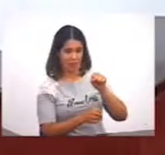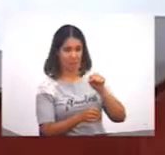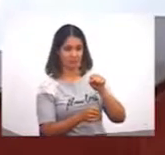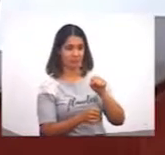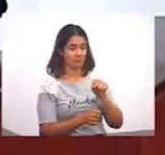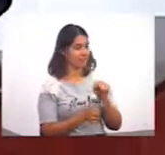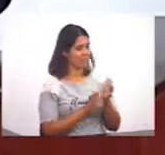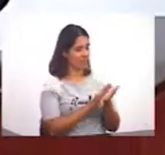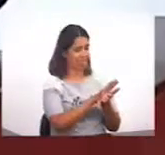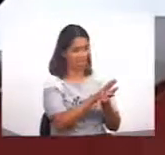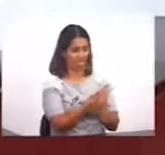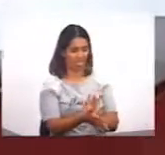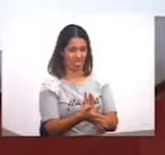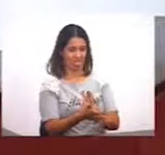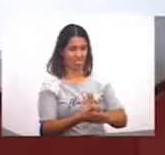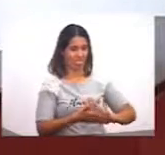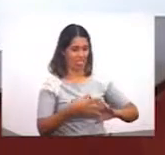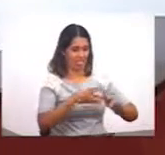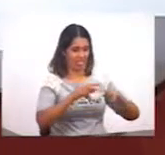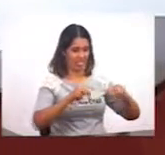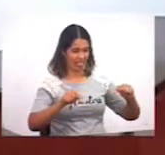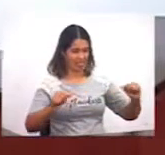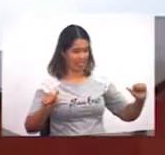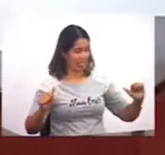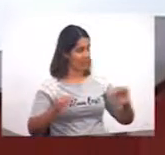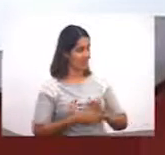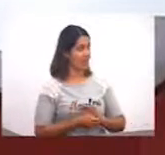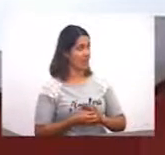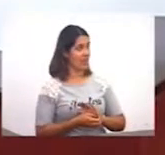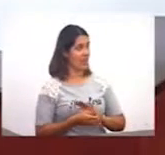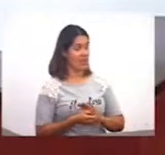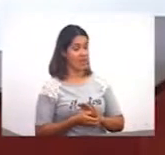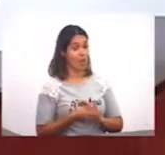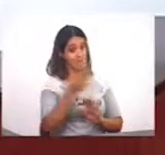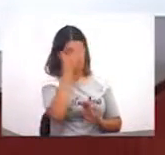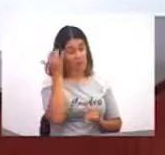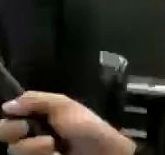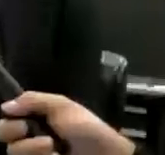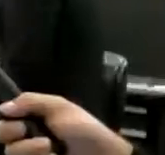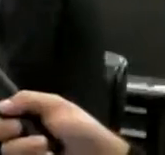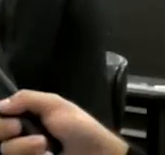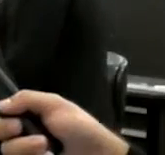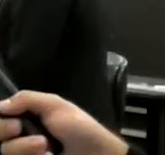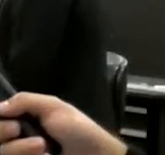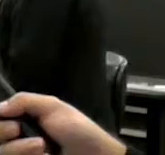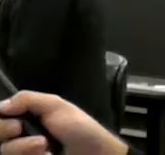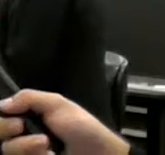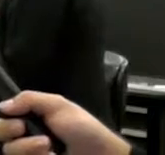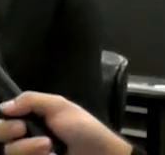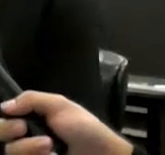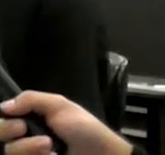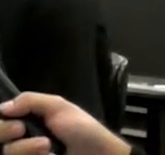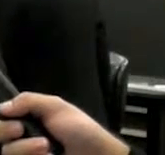uma conquista para a cidade, quanto à reutilização do prédio onde funcionava a paróquia Senhor Bom Jesus. Como a população almeja